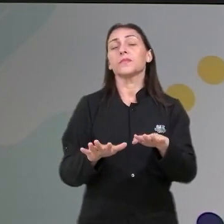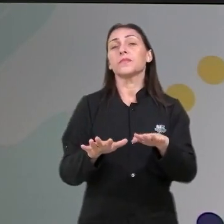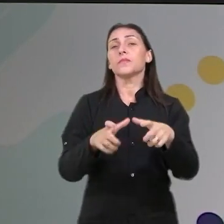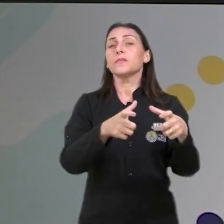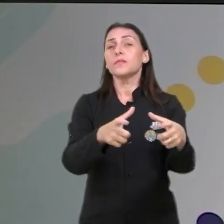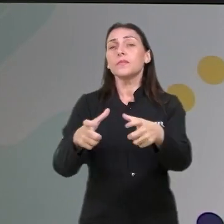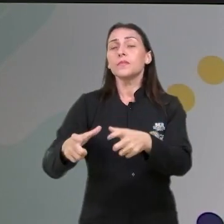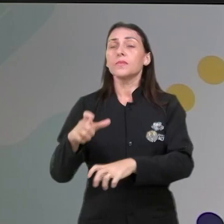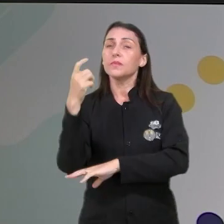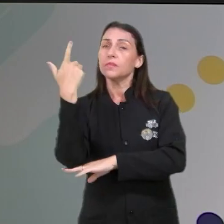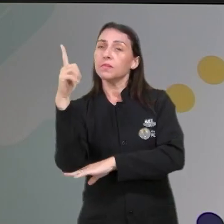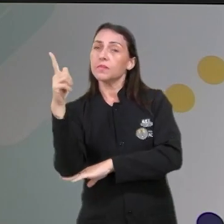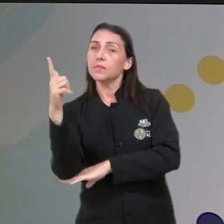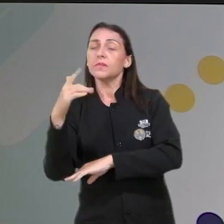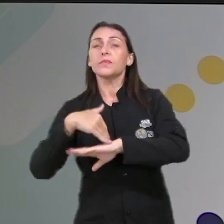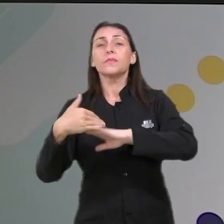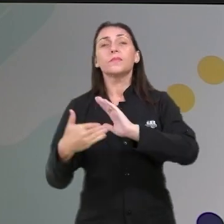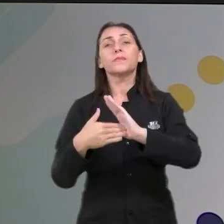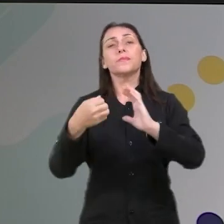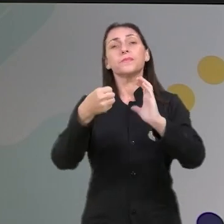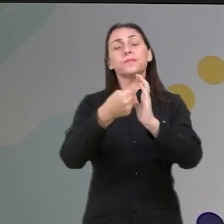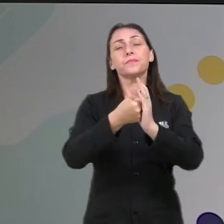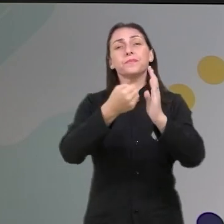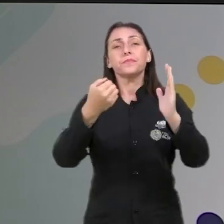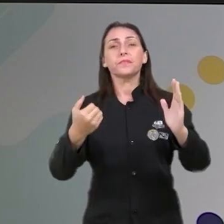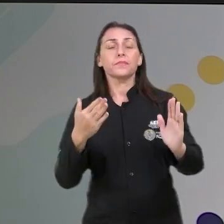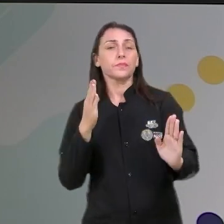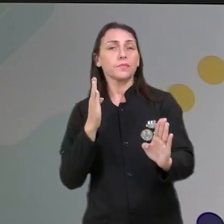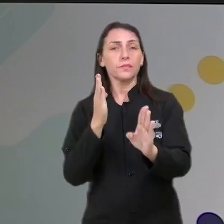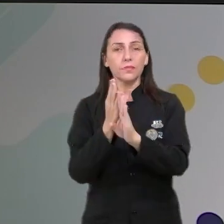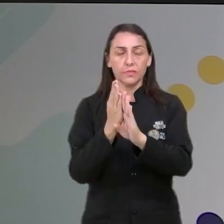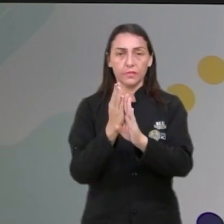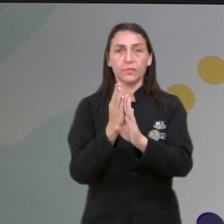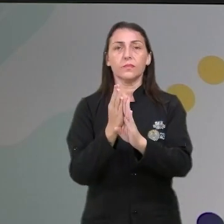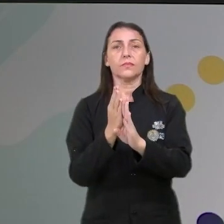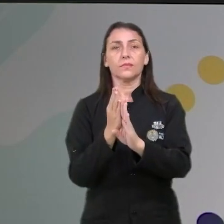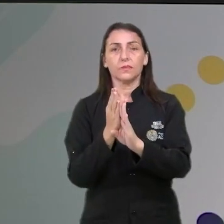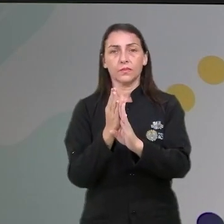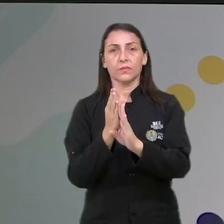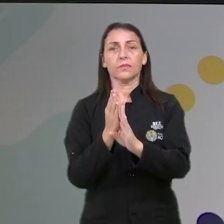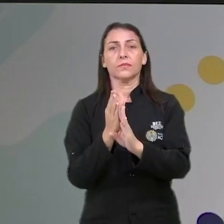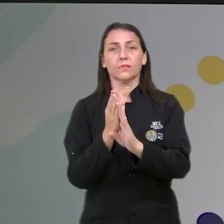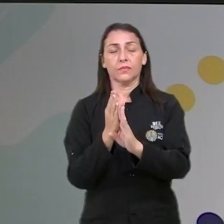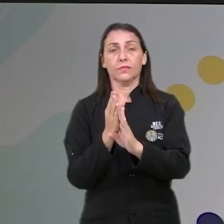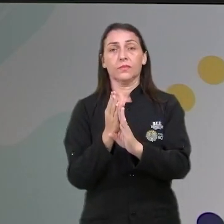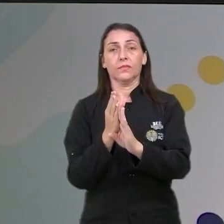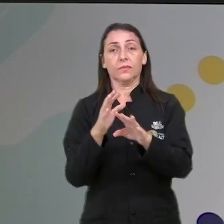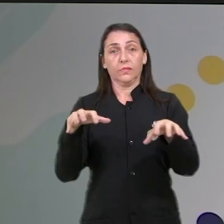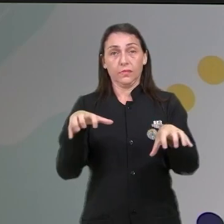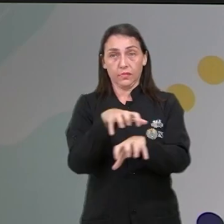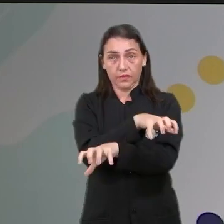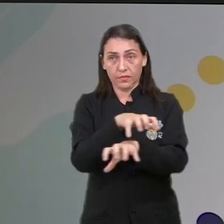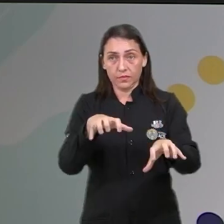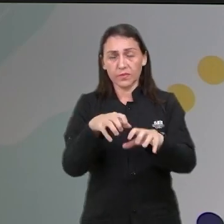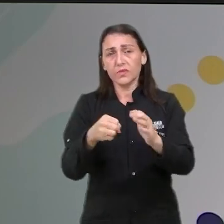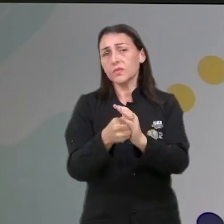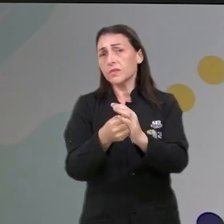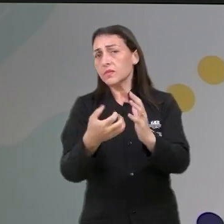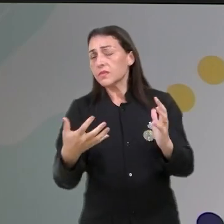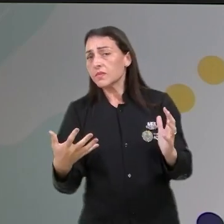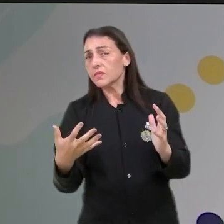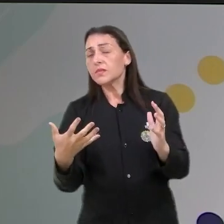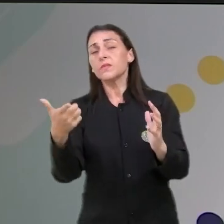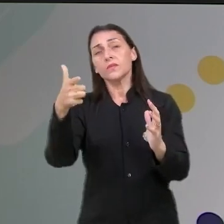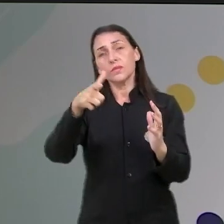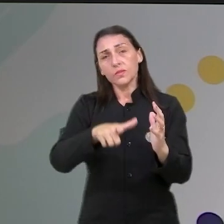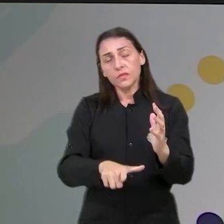geográfico ali, e aí todas as características vão identificar um determinado domínio morfoclimático. Quais características, né?